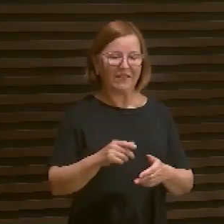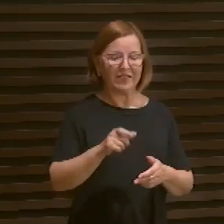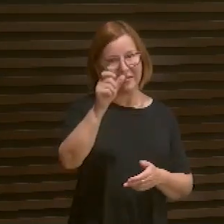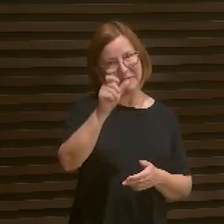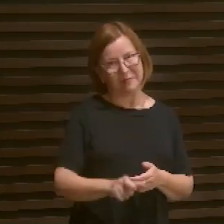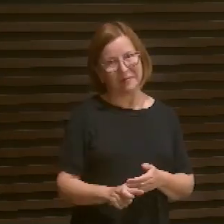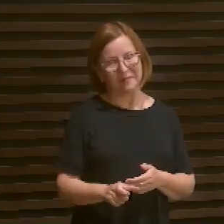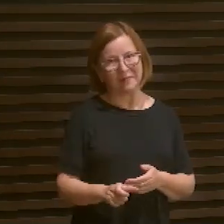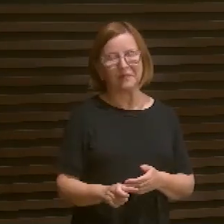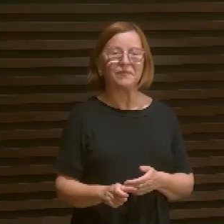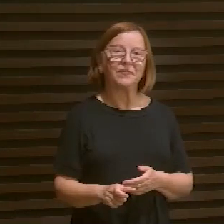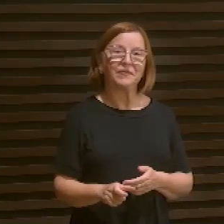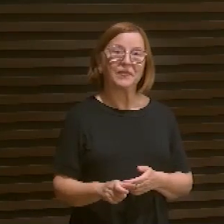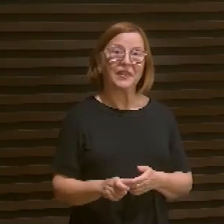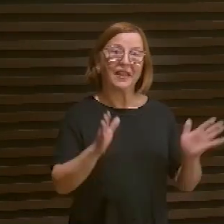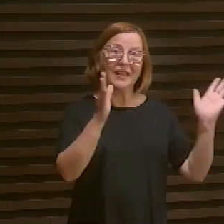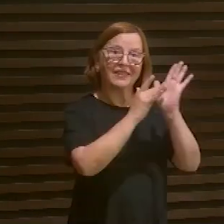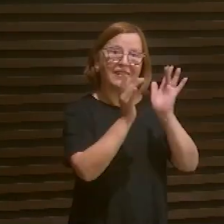Jesus é superior.